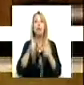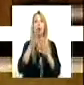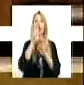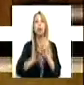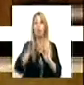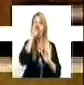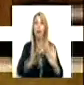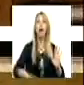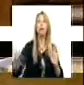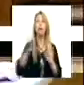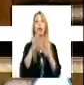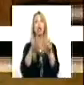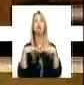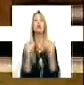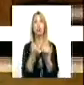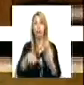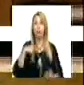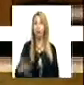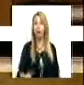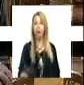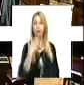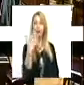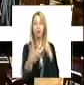condições ambientais e sociais em Portugal. Muito